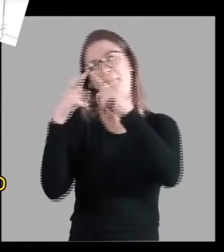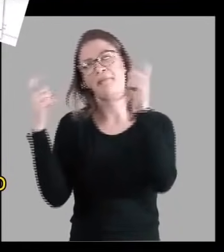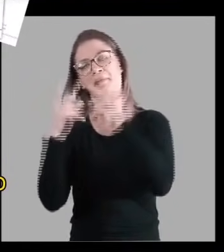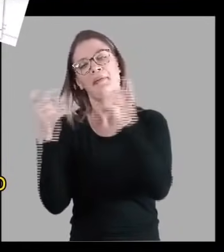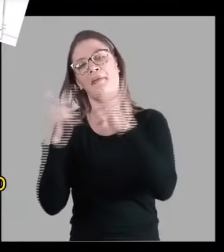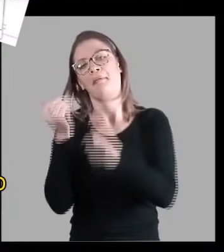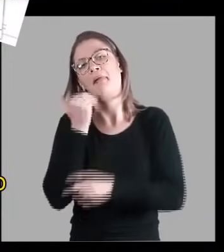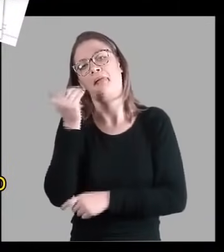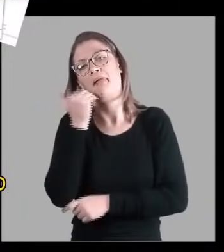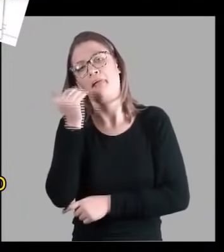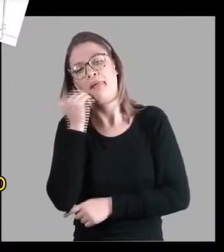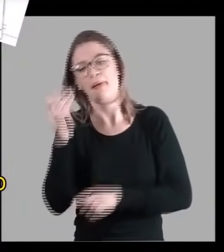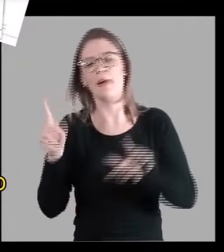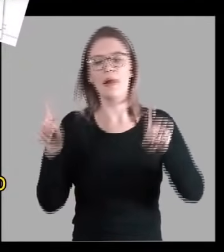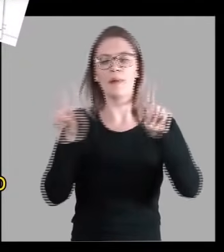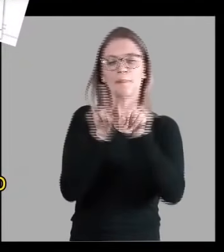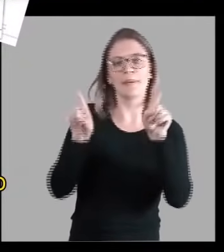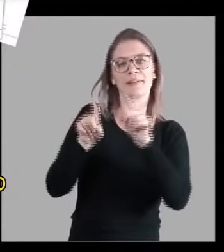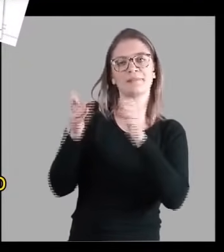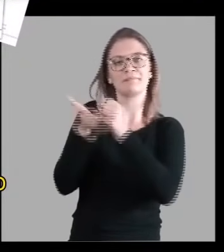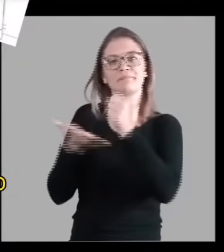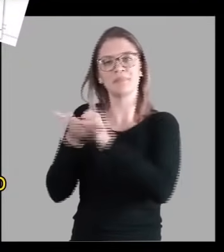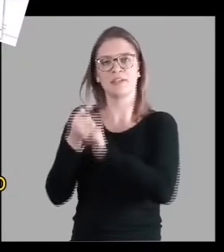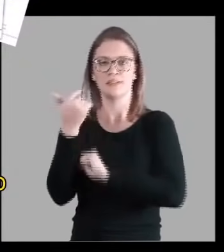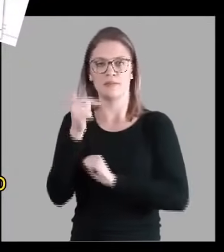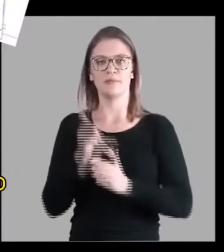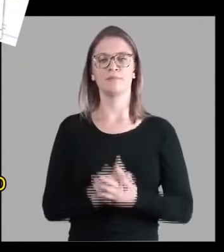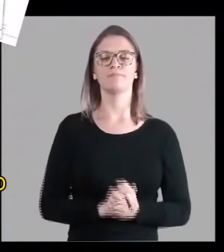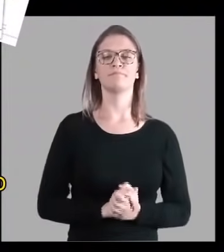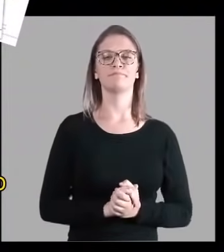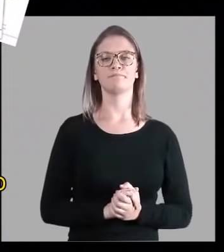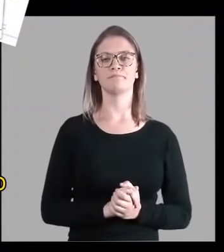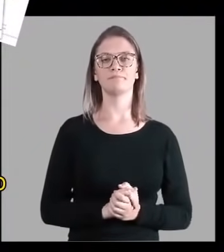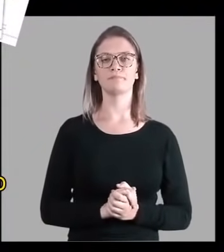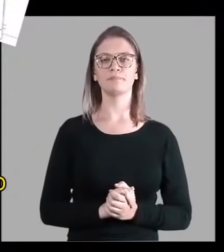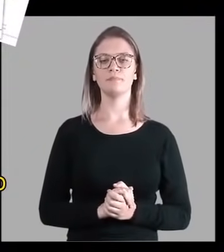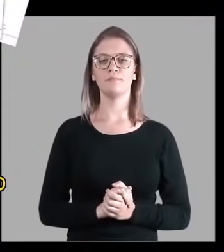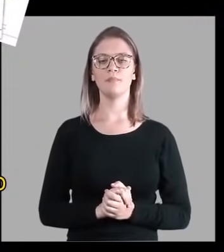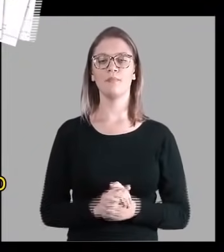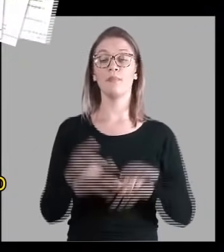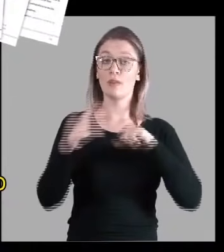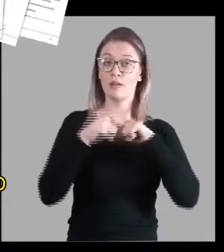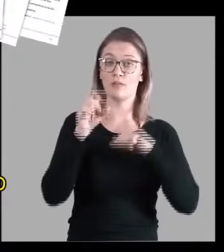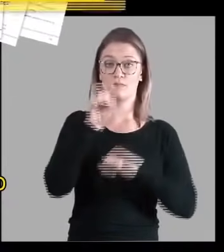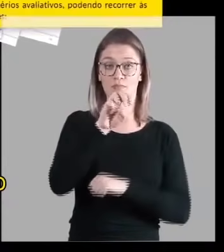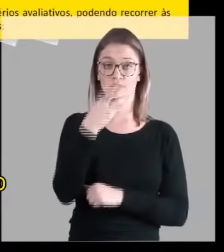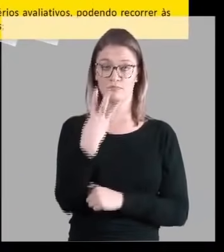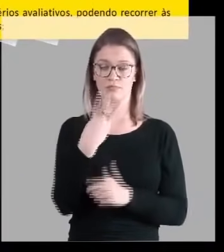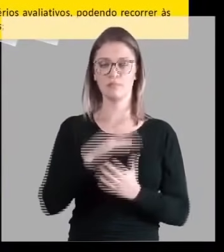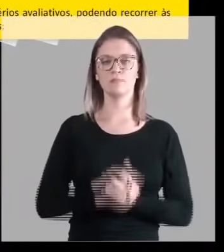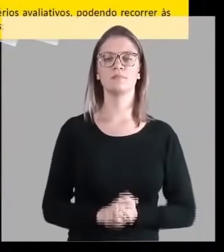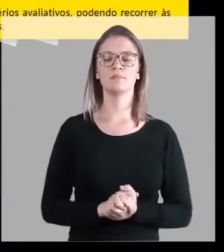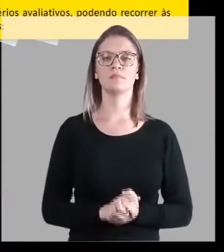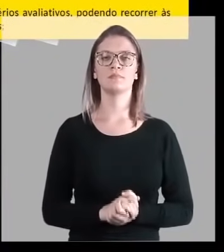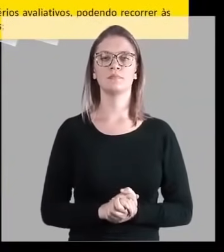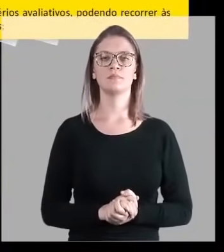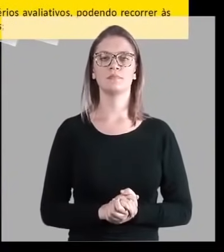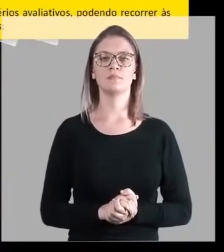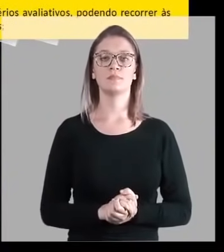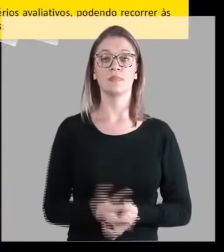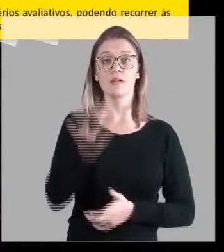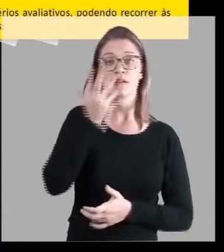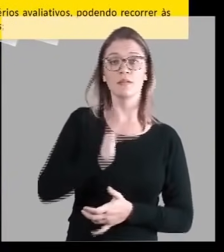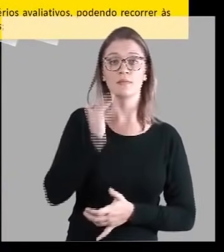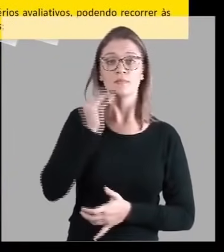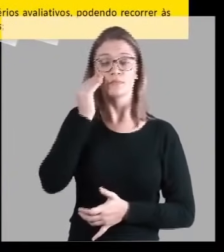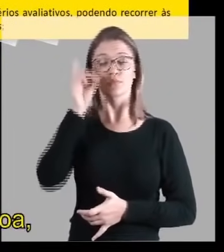científicas e não tão respaldadas assim como se diz, certo? O artigo 53 diz ainda, a criança e o adolescente têm direito